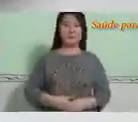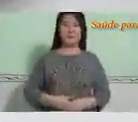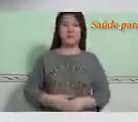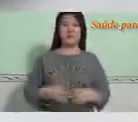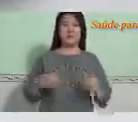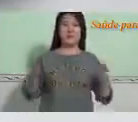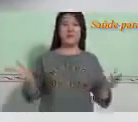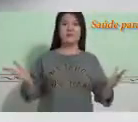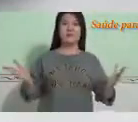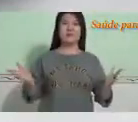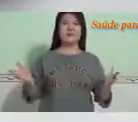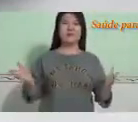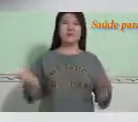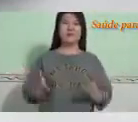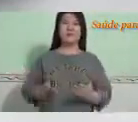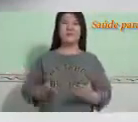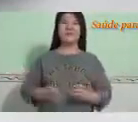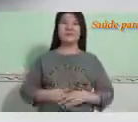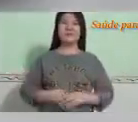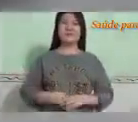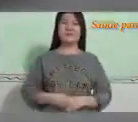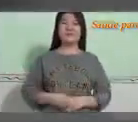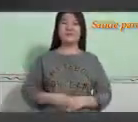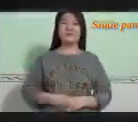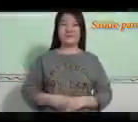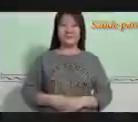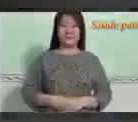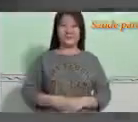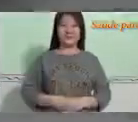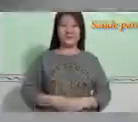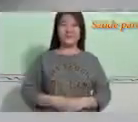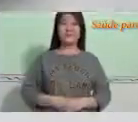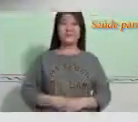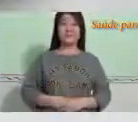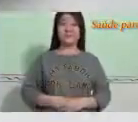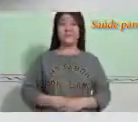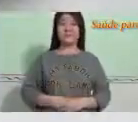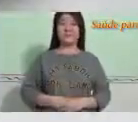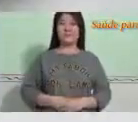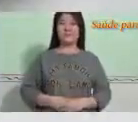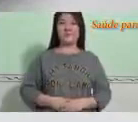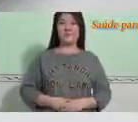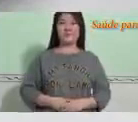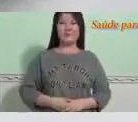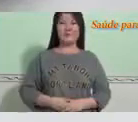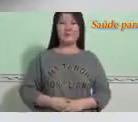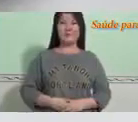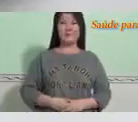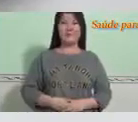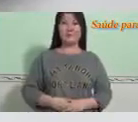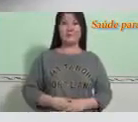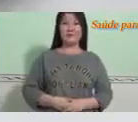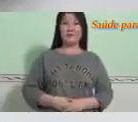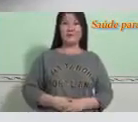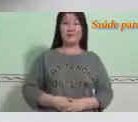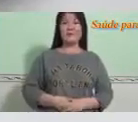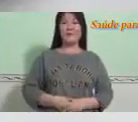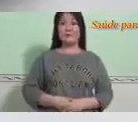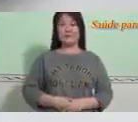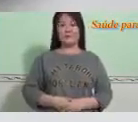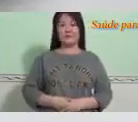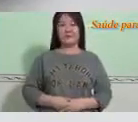dia rei a vírgula vão me fazer náuseas vírgulas fadiga vírgula dor de cabeça vírgula gorda vírgula cólicas vírgula dor